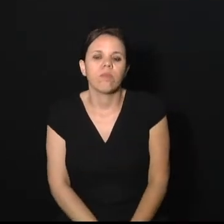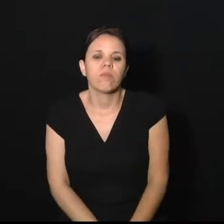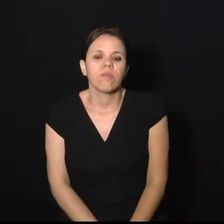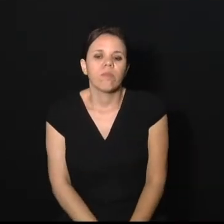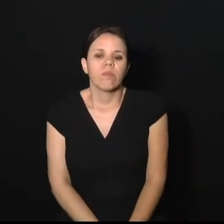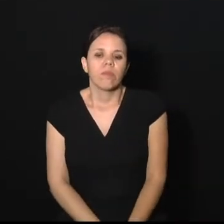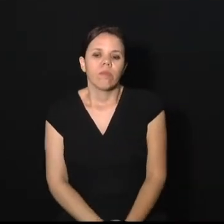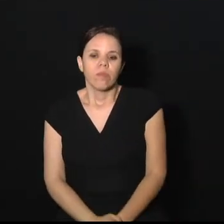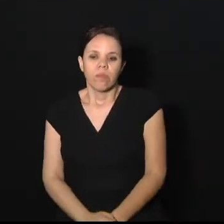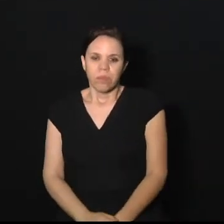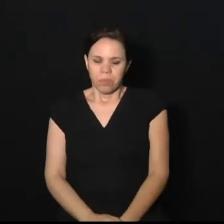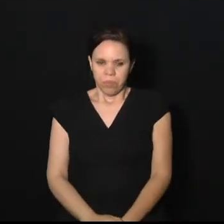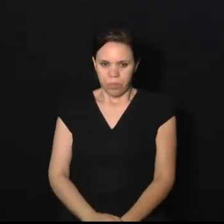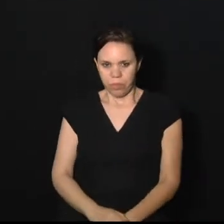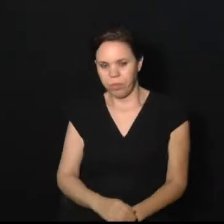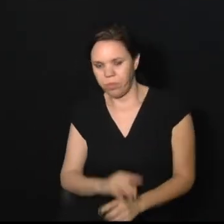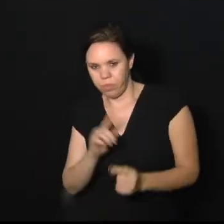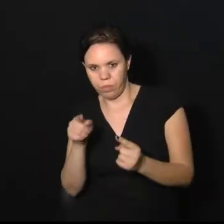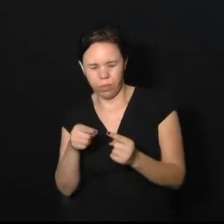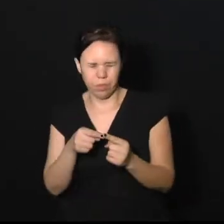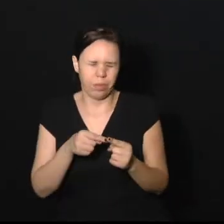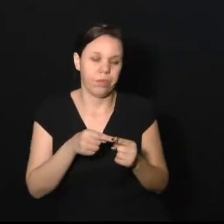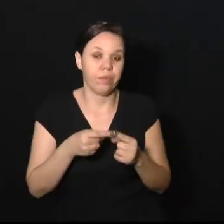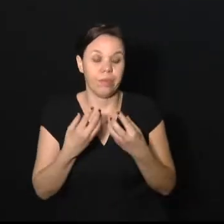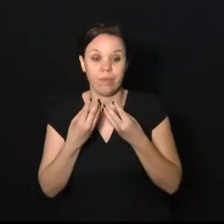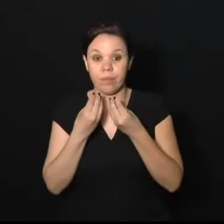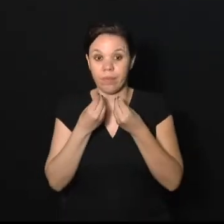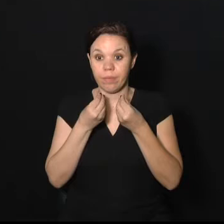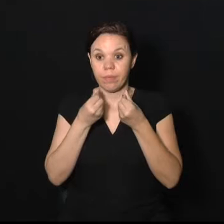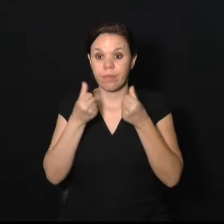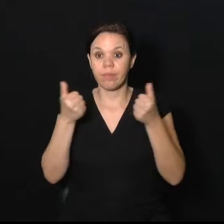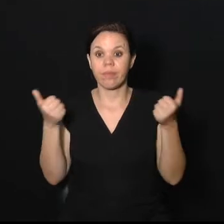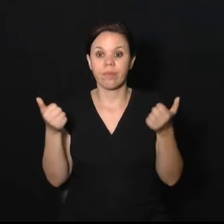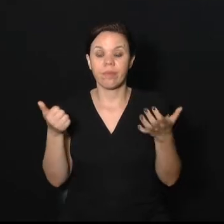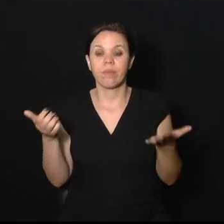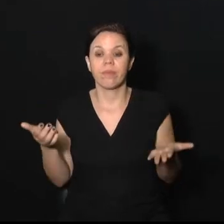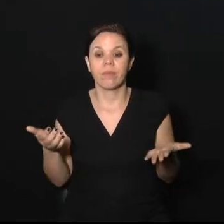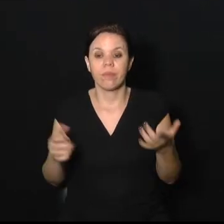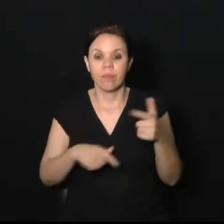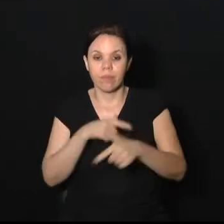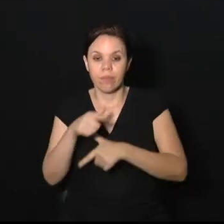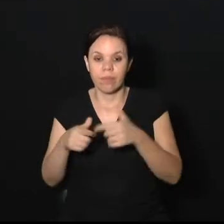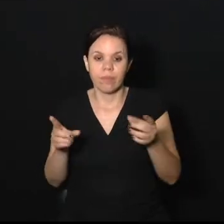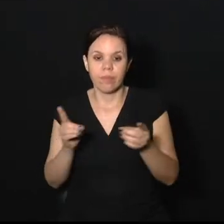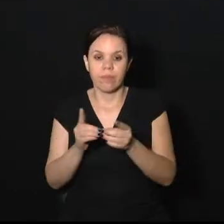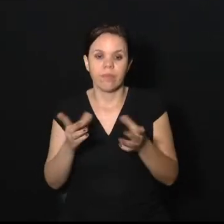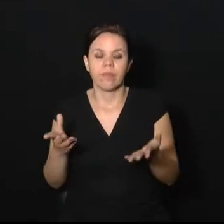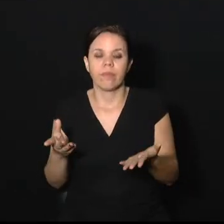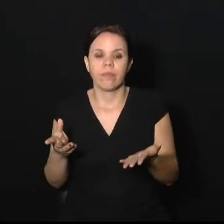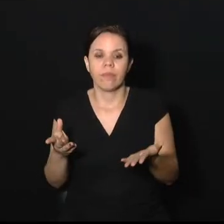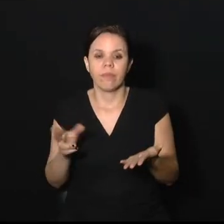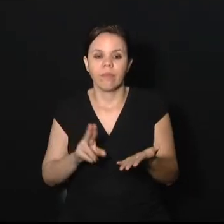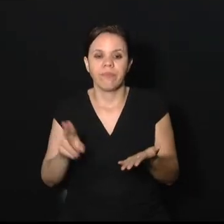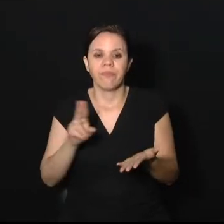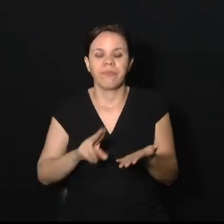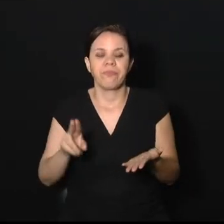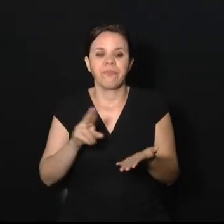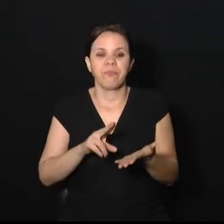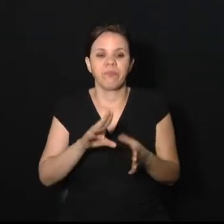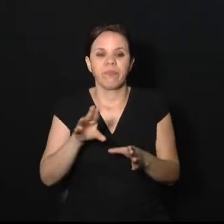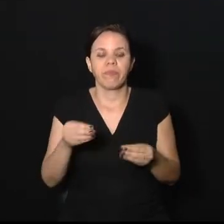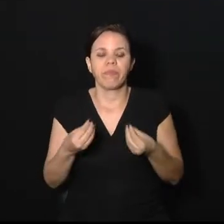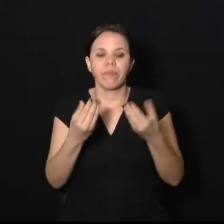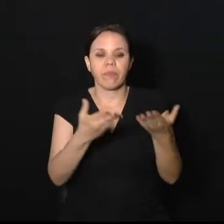no final, é o objetivo final, né, qualidade de vida. Eu gerar serviços de maneira mais otimizada e entregar